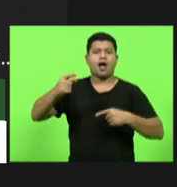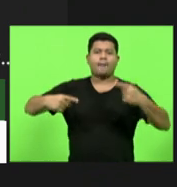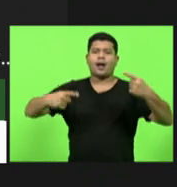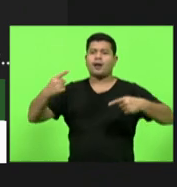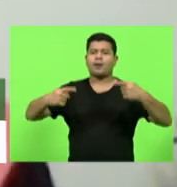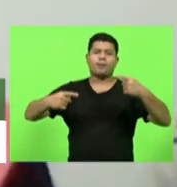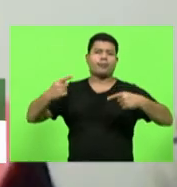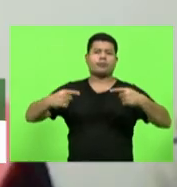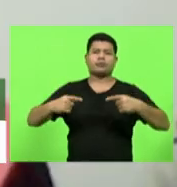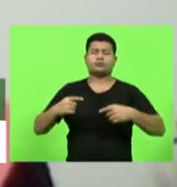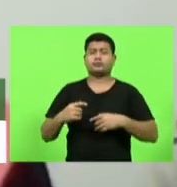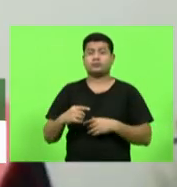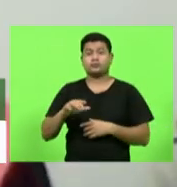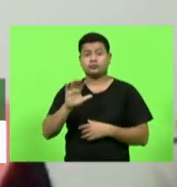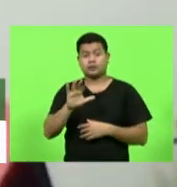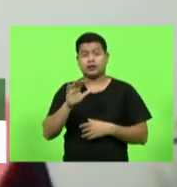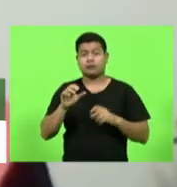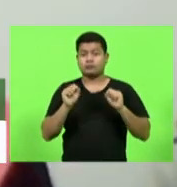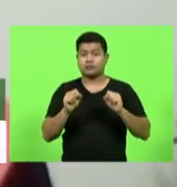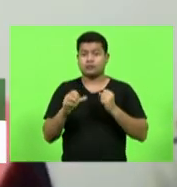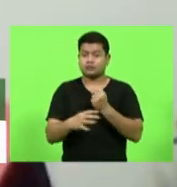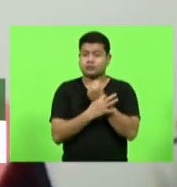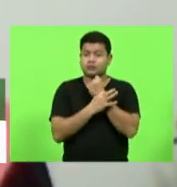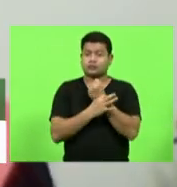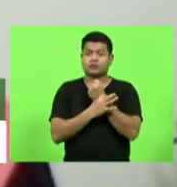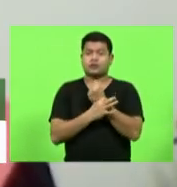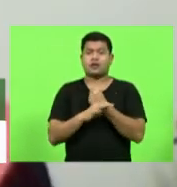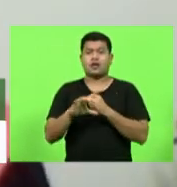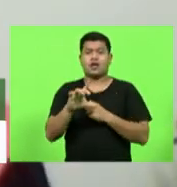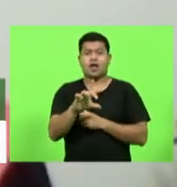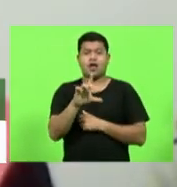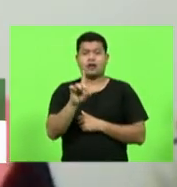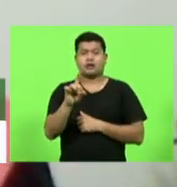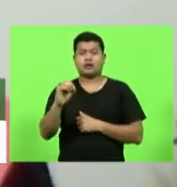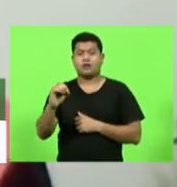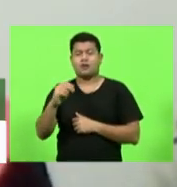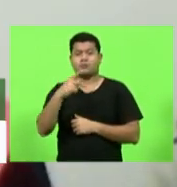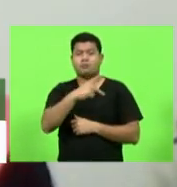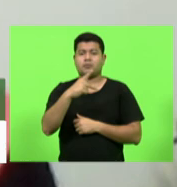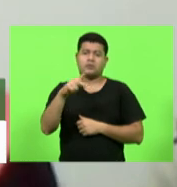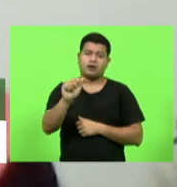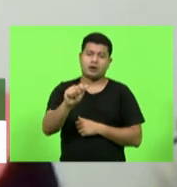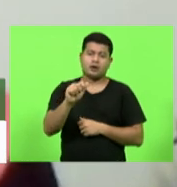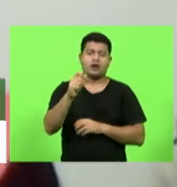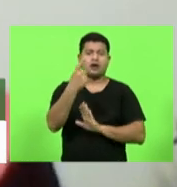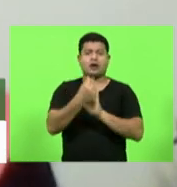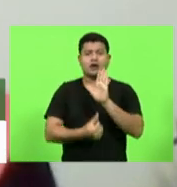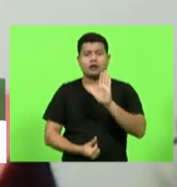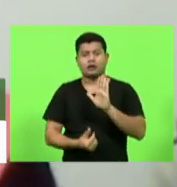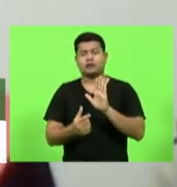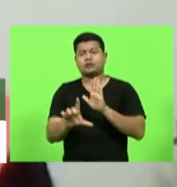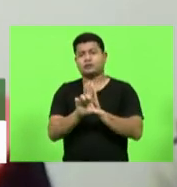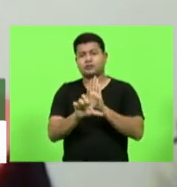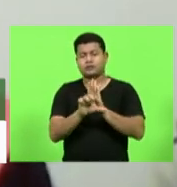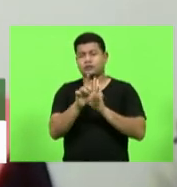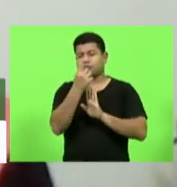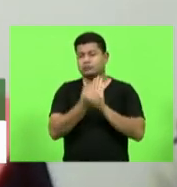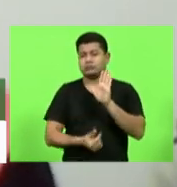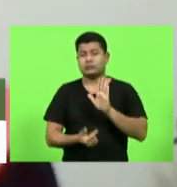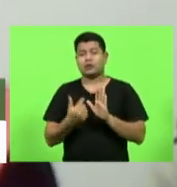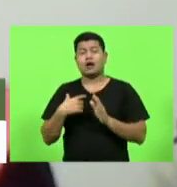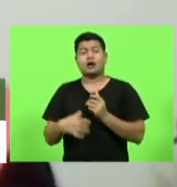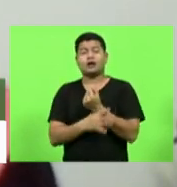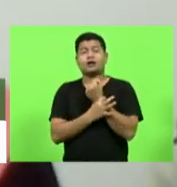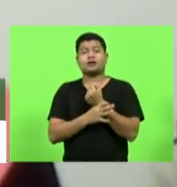que nós possamos garantir aqui na LDO, no PPA, na lei orçamentária, a garantia, né, de